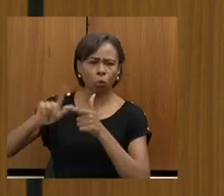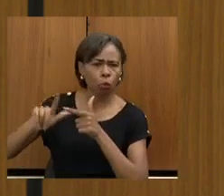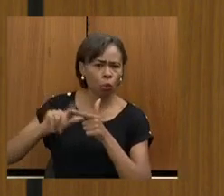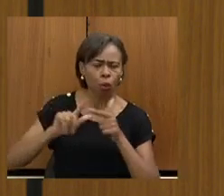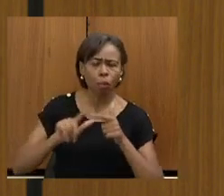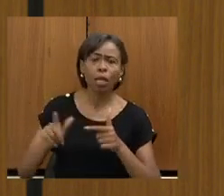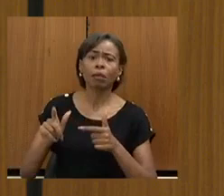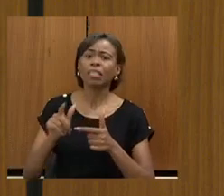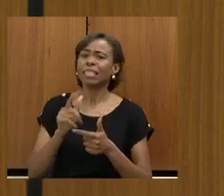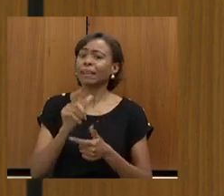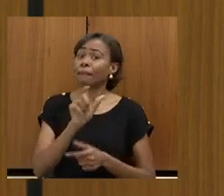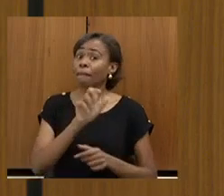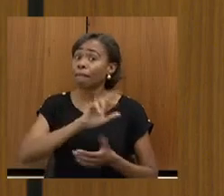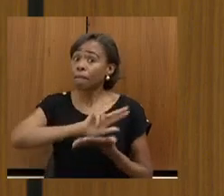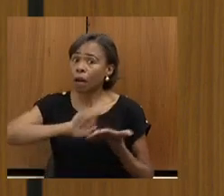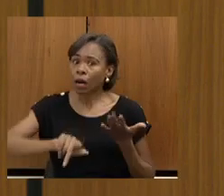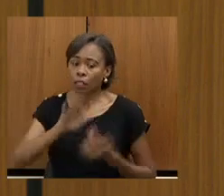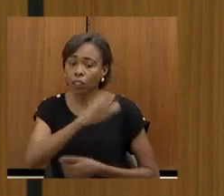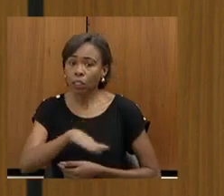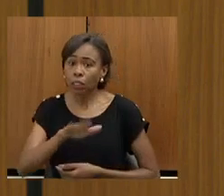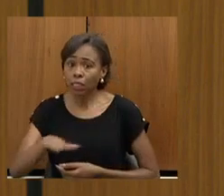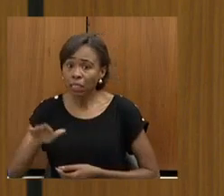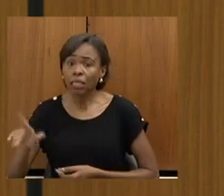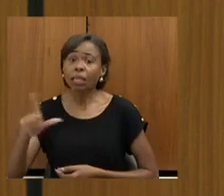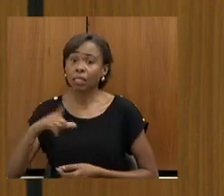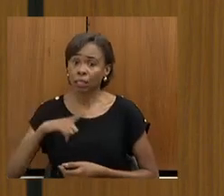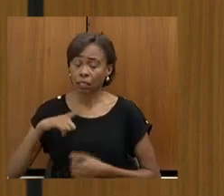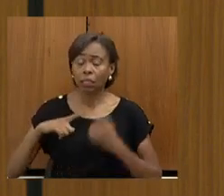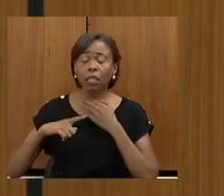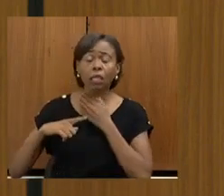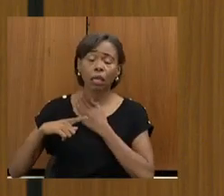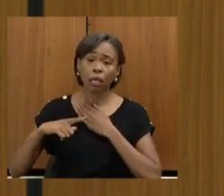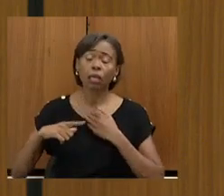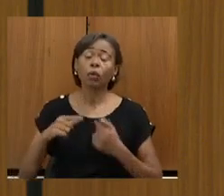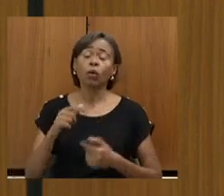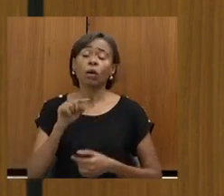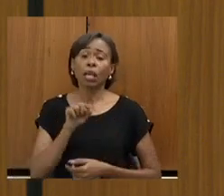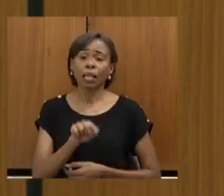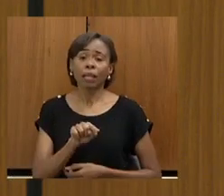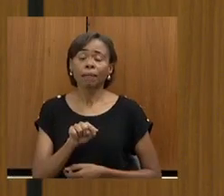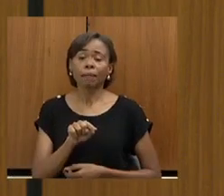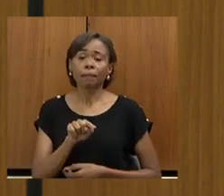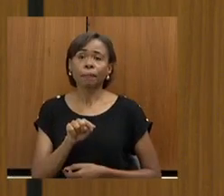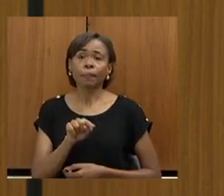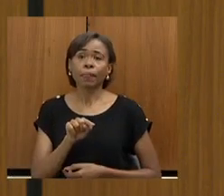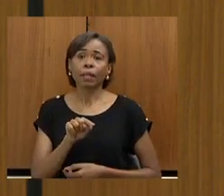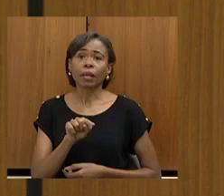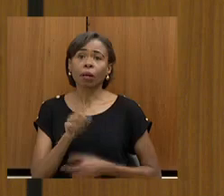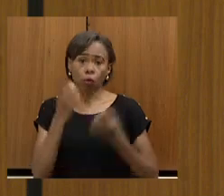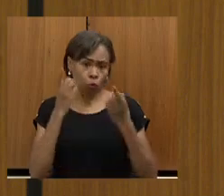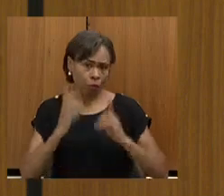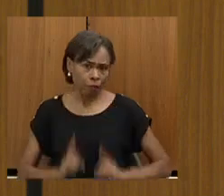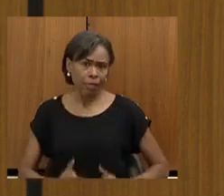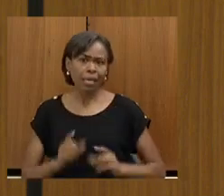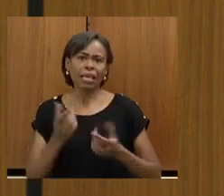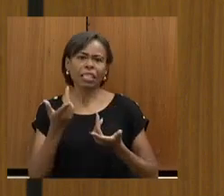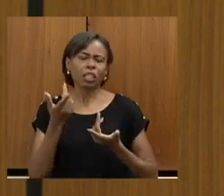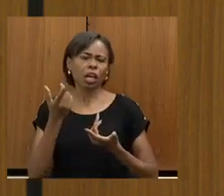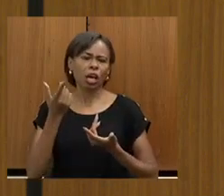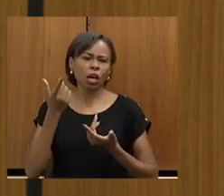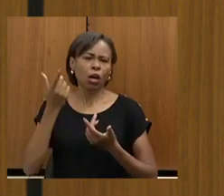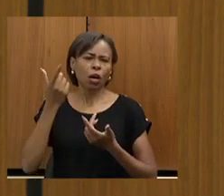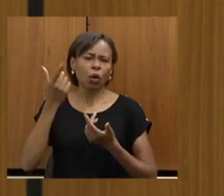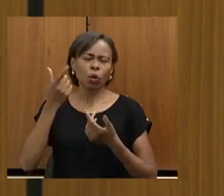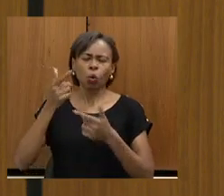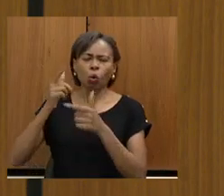dezenas de crianças e adolescentes neurodiversos, que estão educados dentro de um ambiente adequado de cuidado e